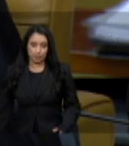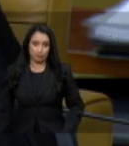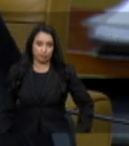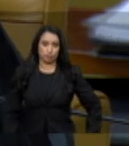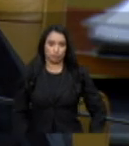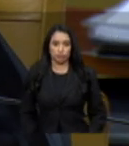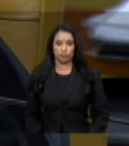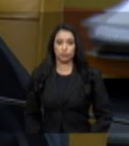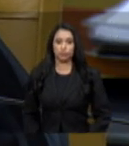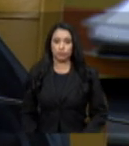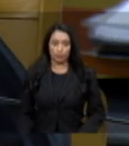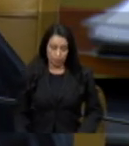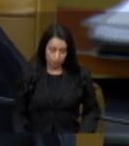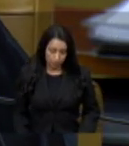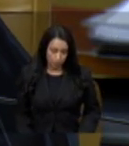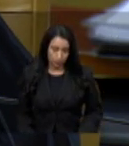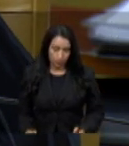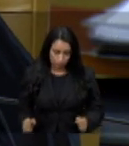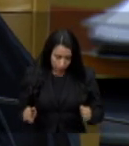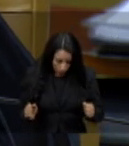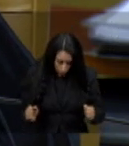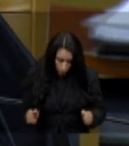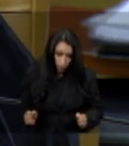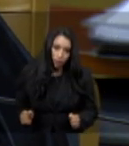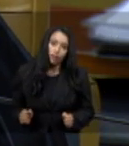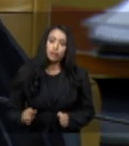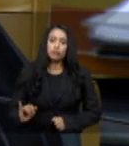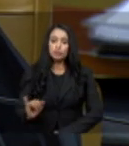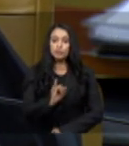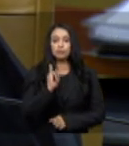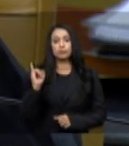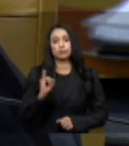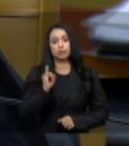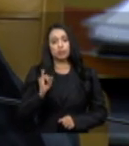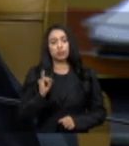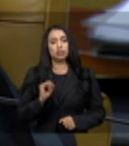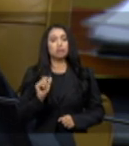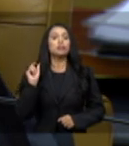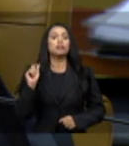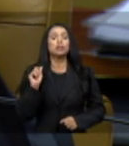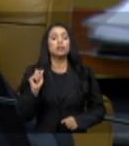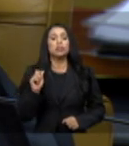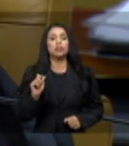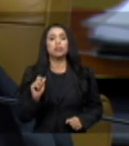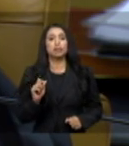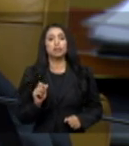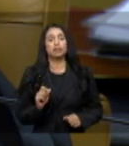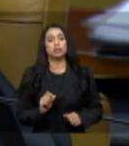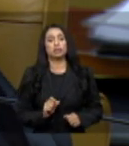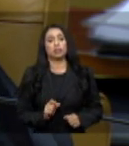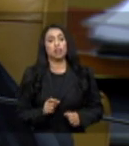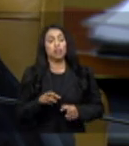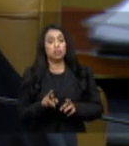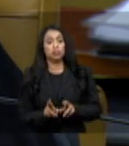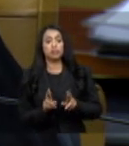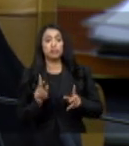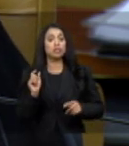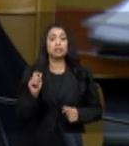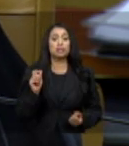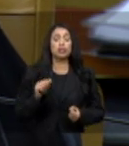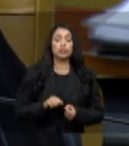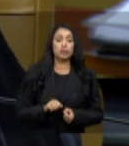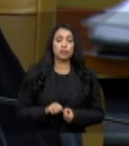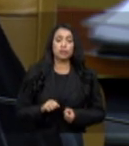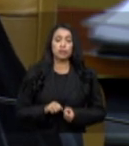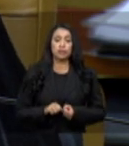relevante nessas decisões com sentenças vamos chamar assim atípicas quem vai executá-las